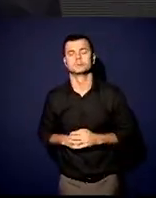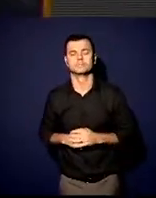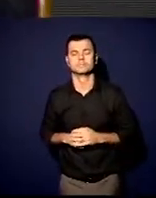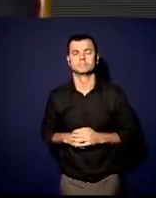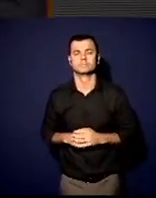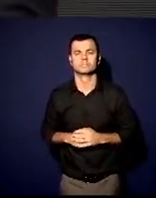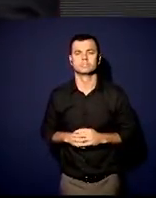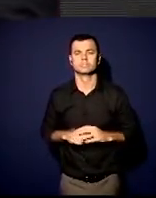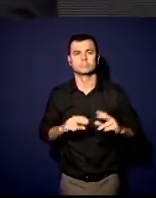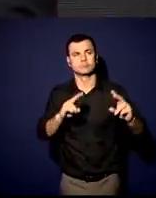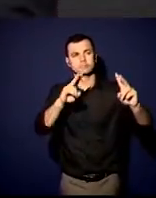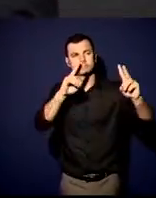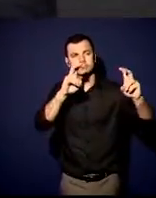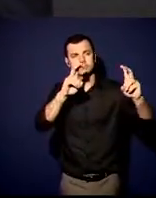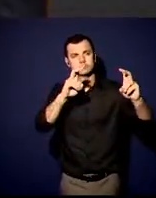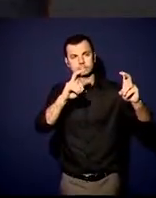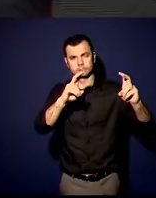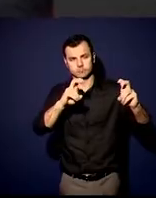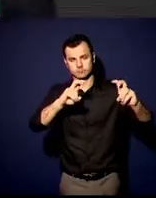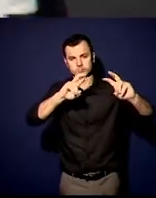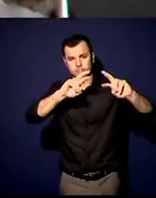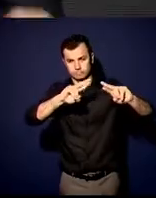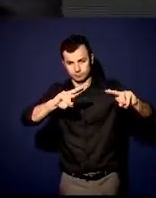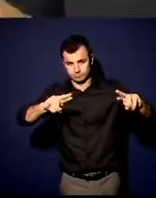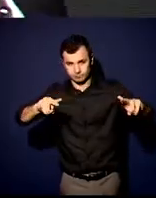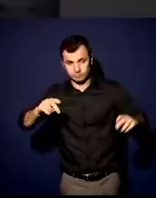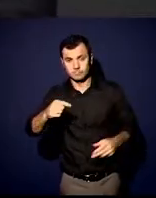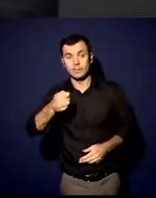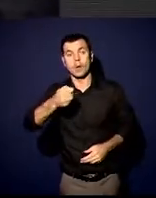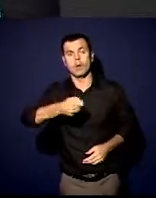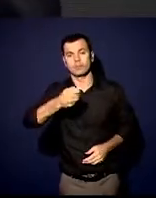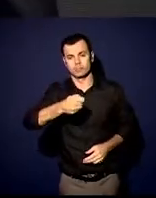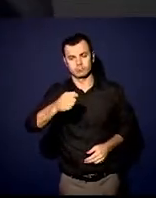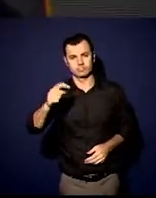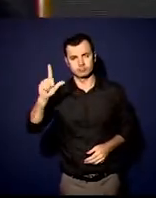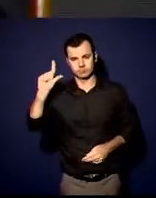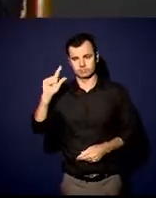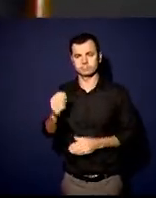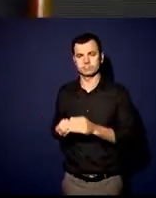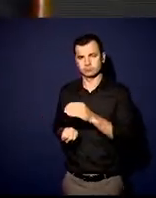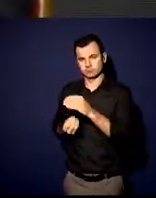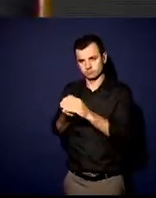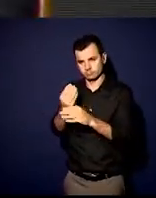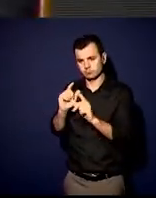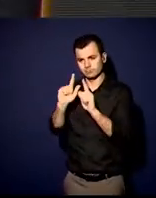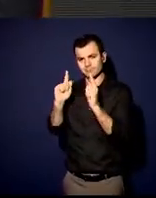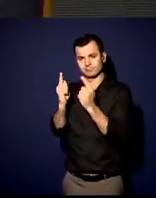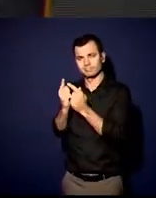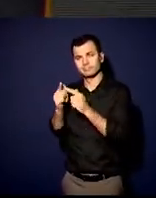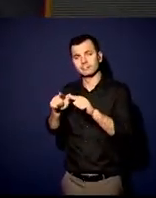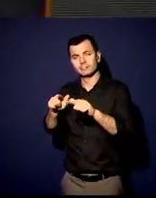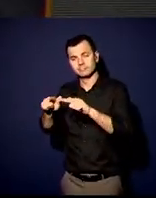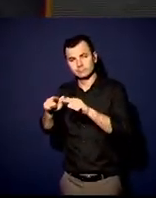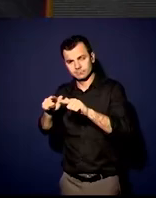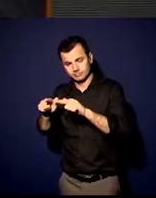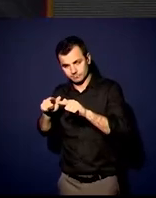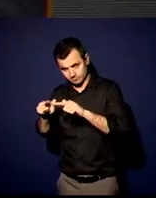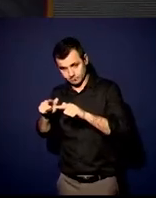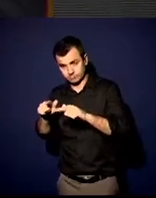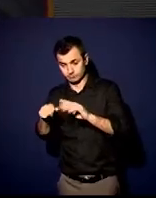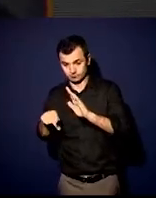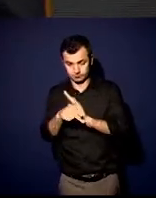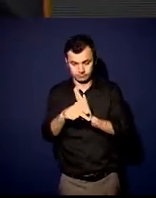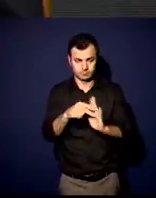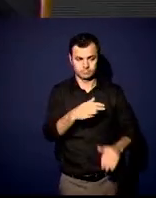os atores Ela será obrigatória o GT foi criado ontem e por parte do governo uma coisa muito